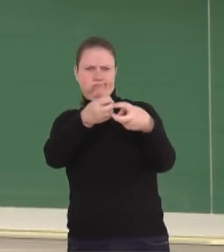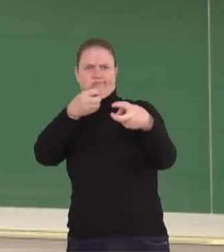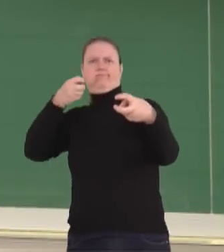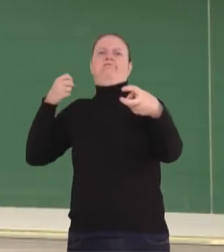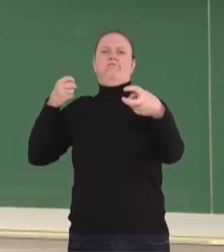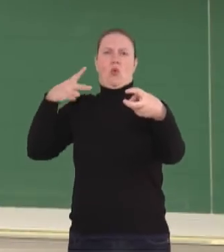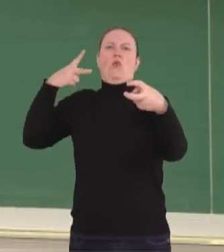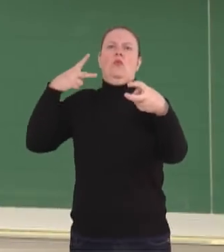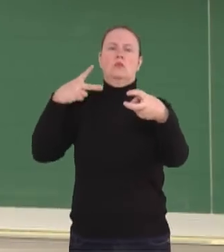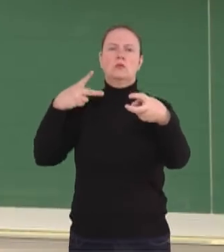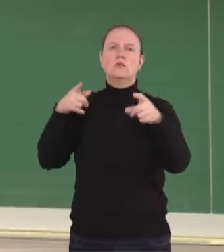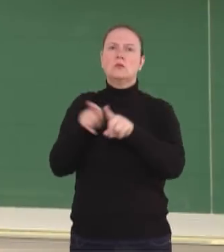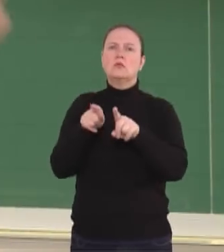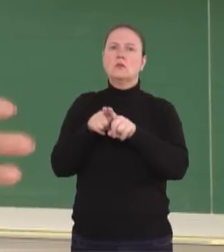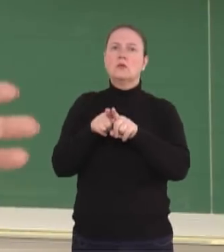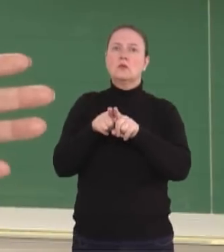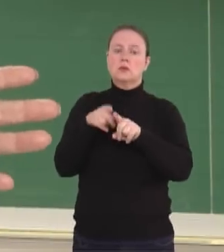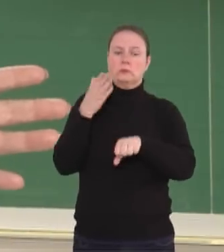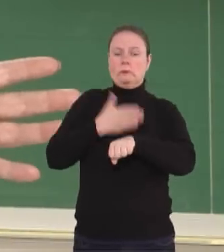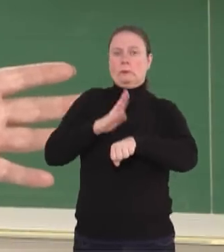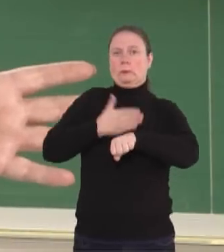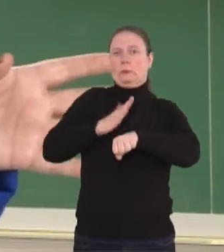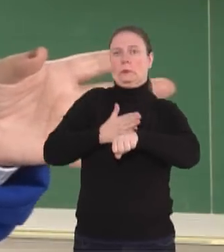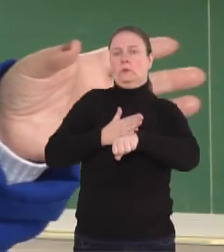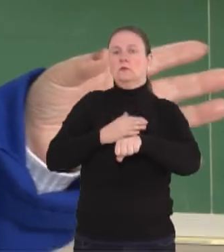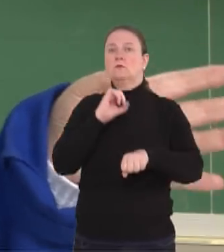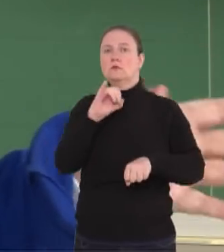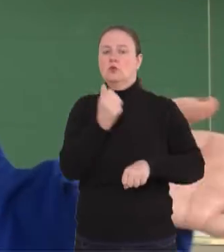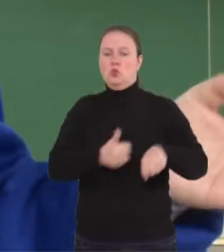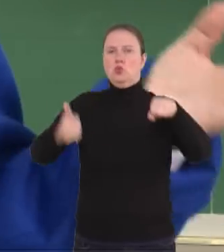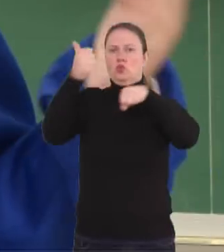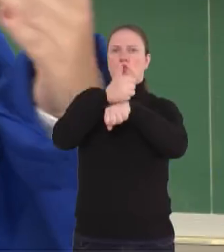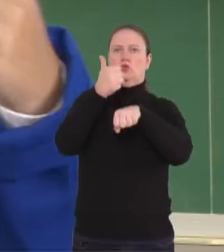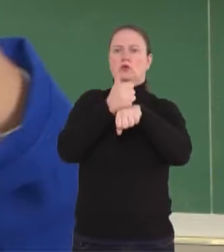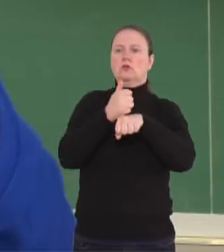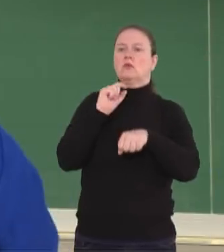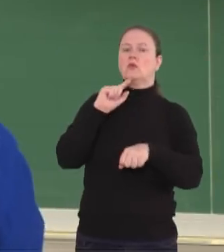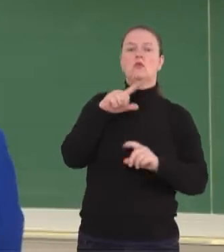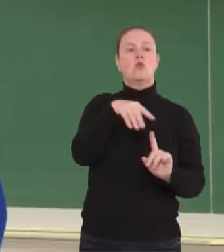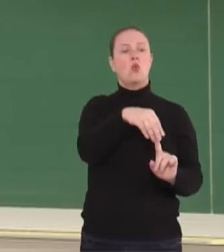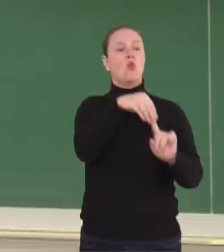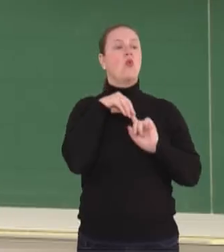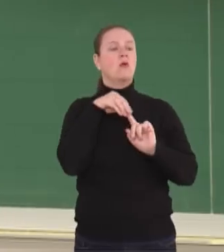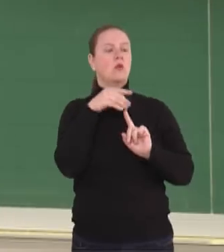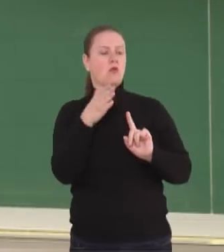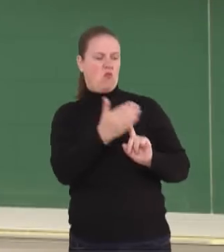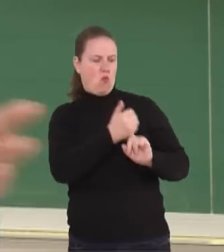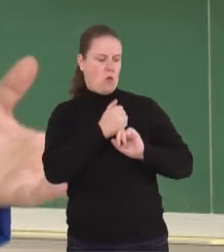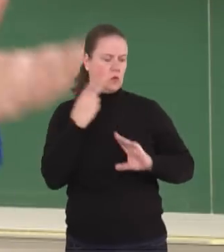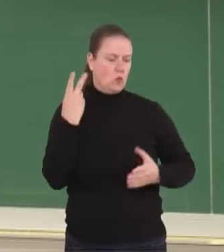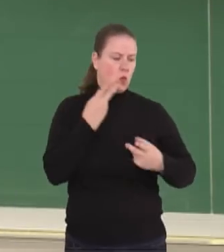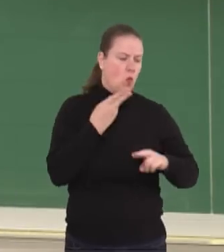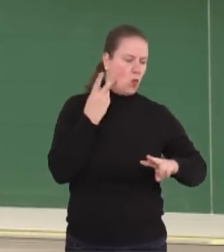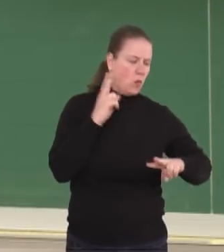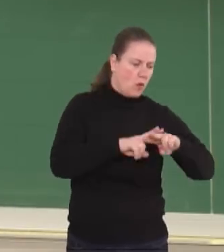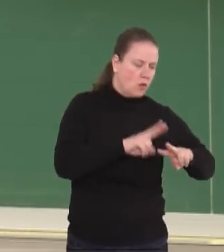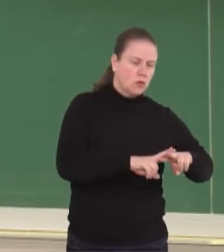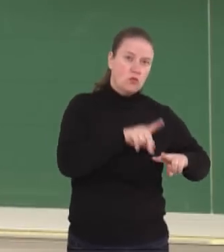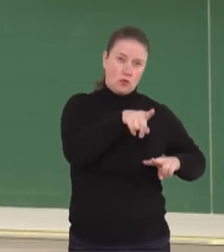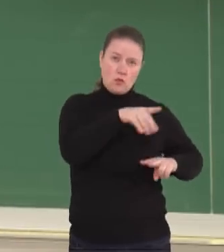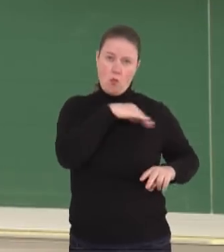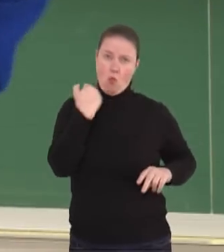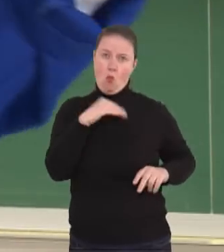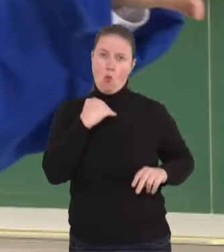Então, quando o cacique determinava lá que um índio inimigo que tinha sido capturado ia morrer nesse